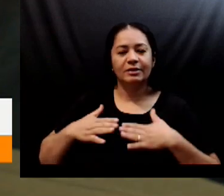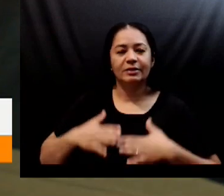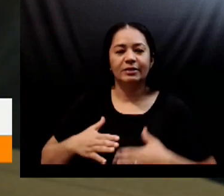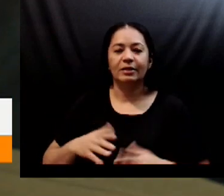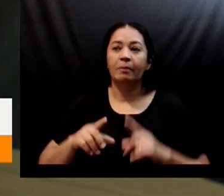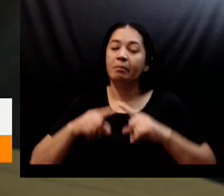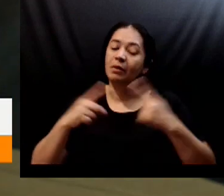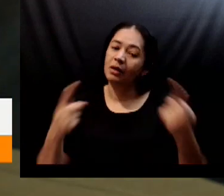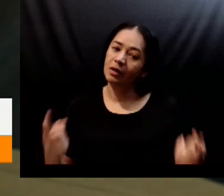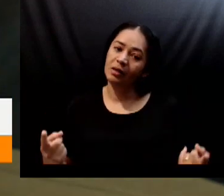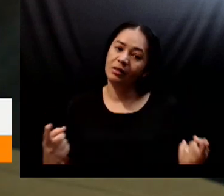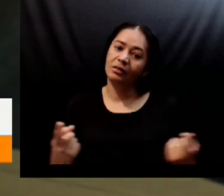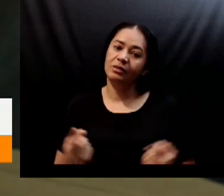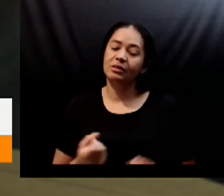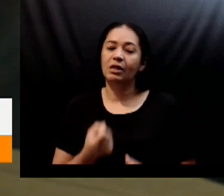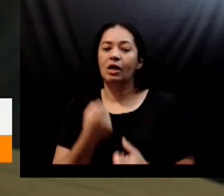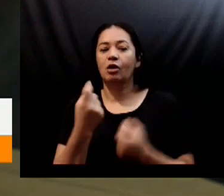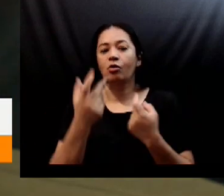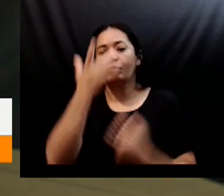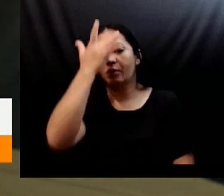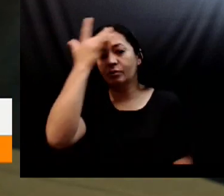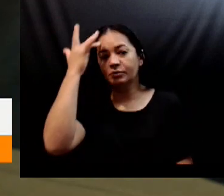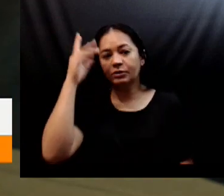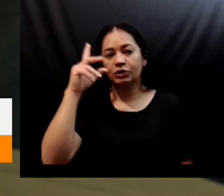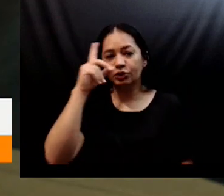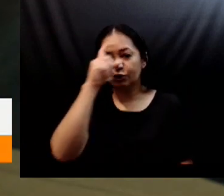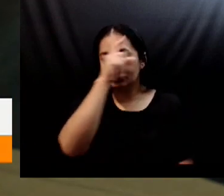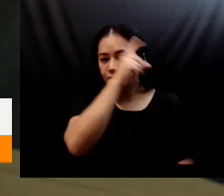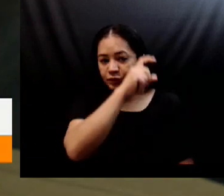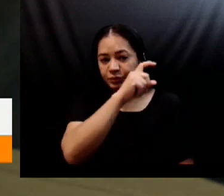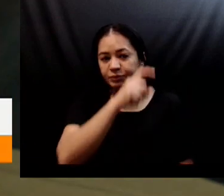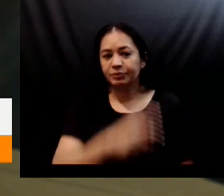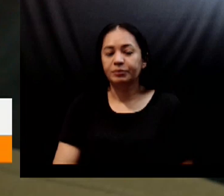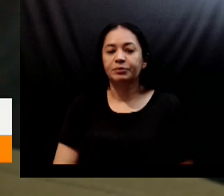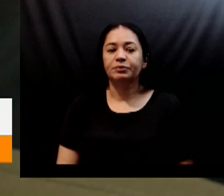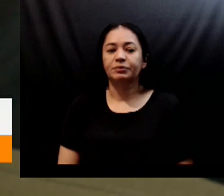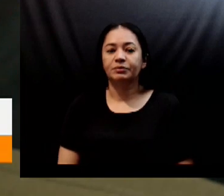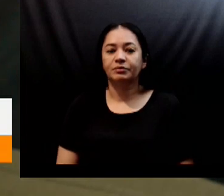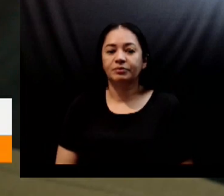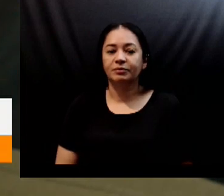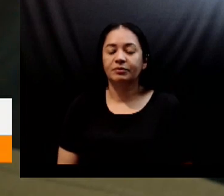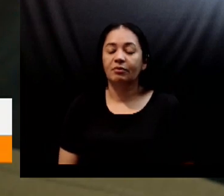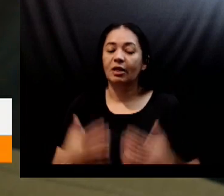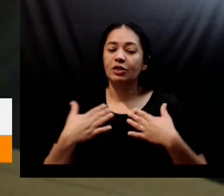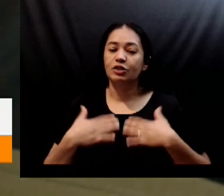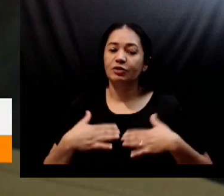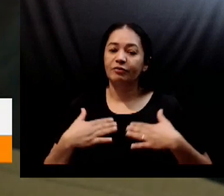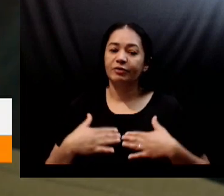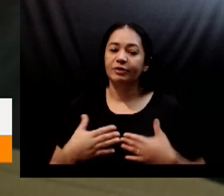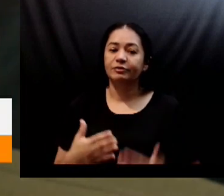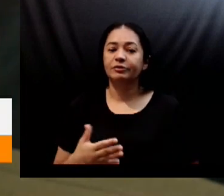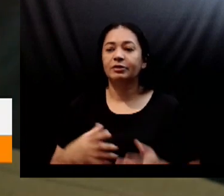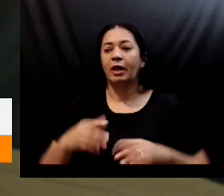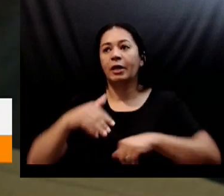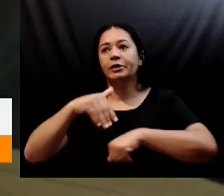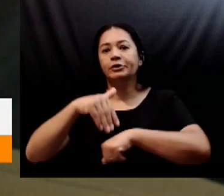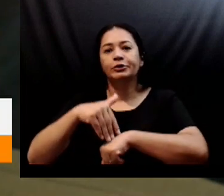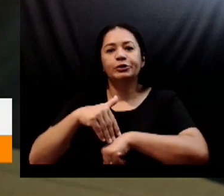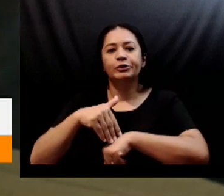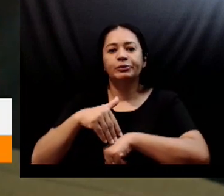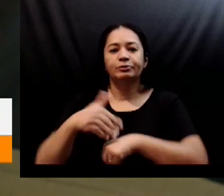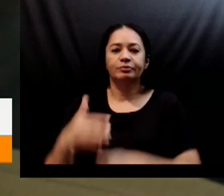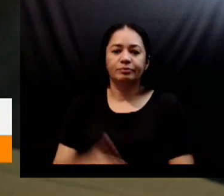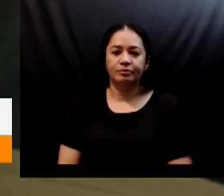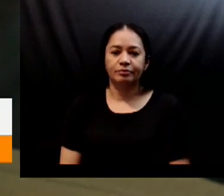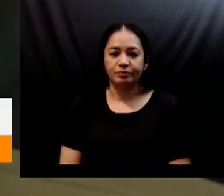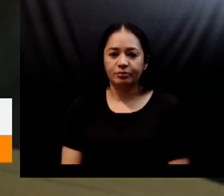gente que tem dificuldades para descansar sem culpa. Ana Júlia, a gente já começa com você. Eu quero que